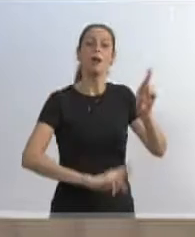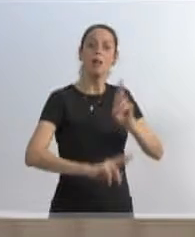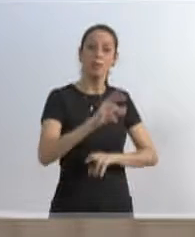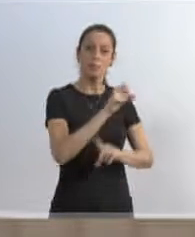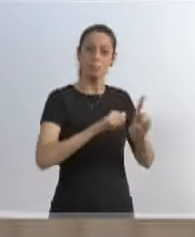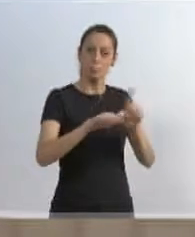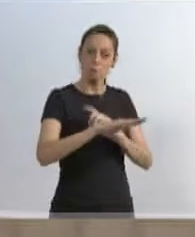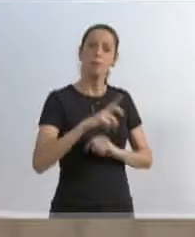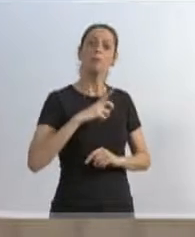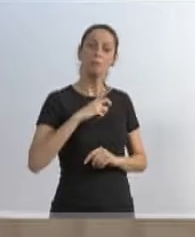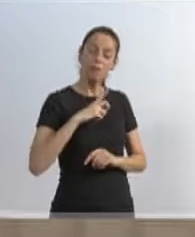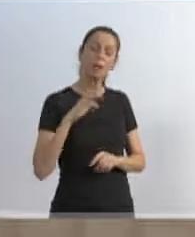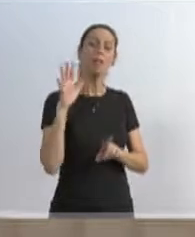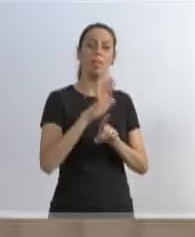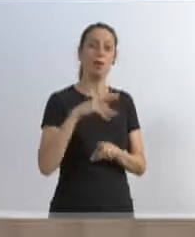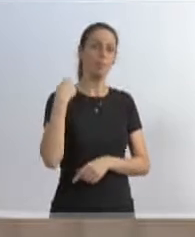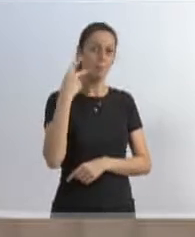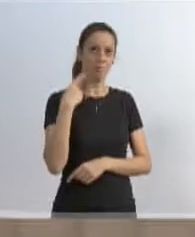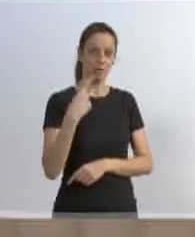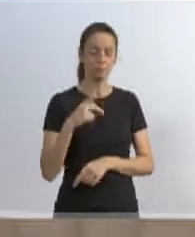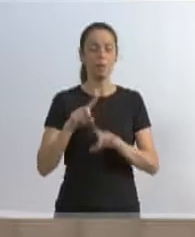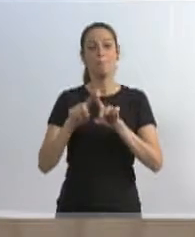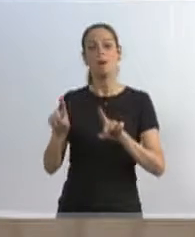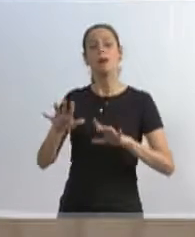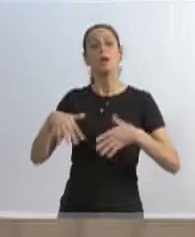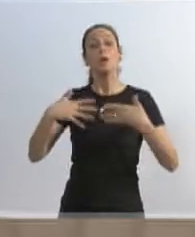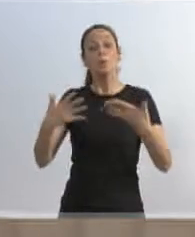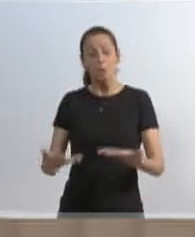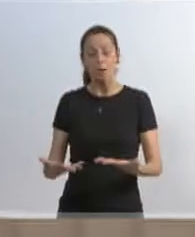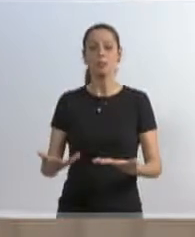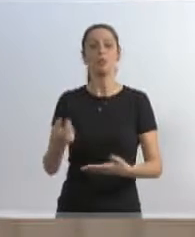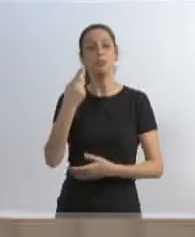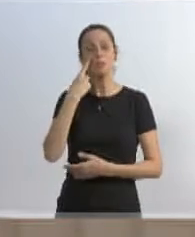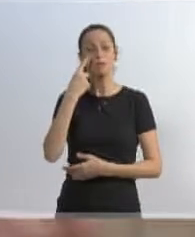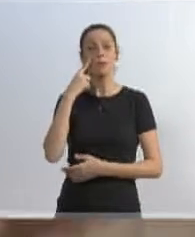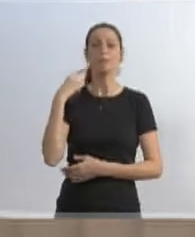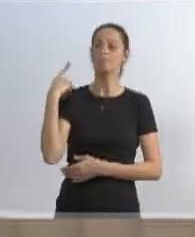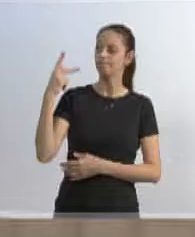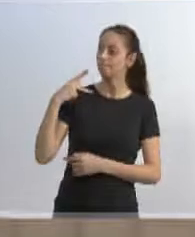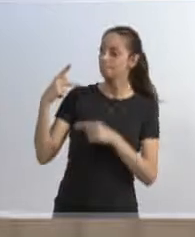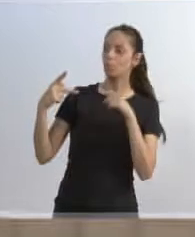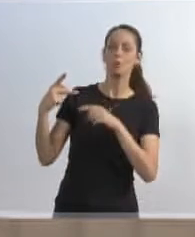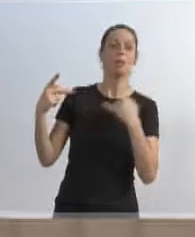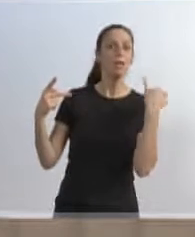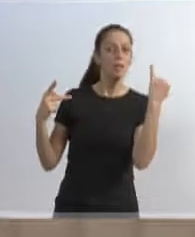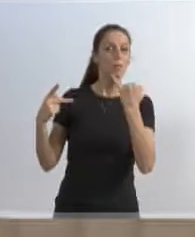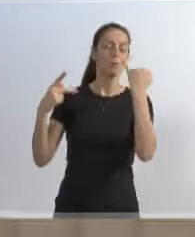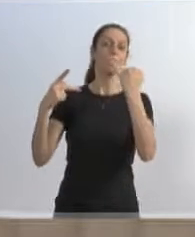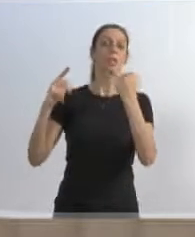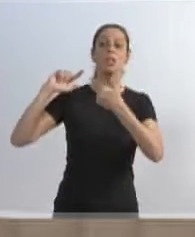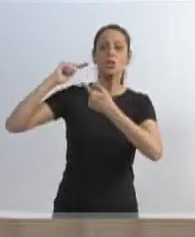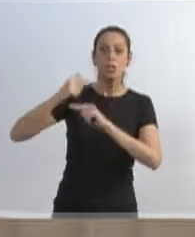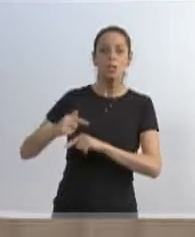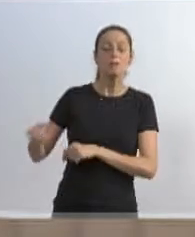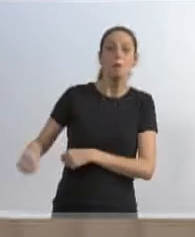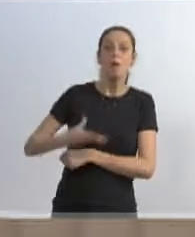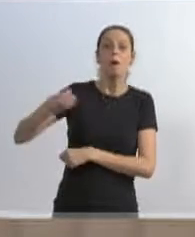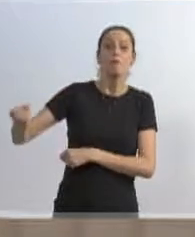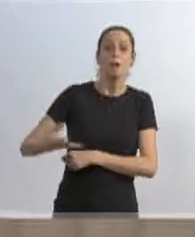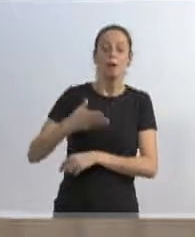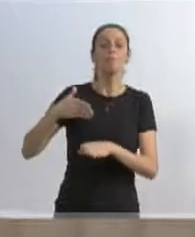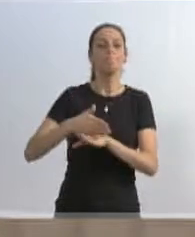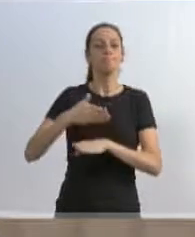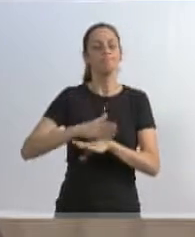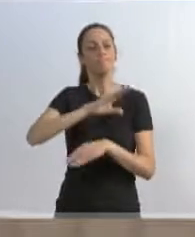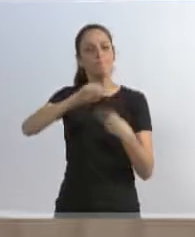forma geral são políticas e quando nós vemos sobretudo essa resignificação da política trazendo as novas gerações para acompanharem a ter uma noção